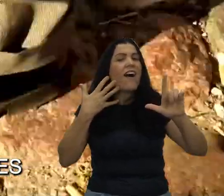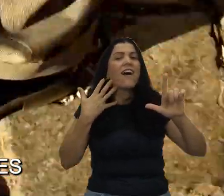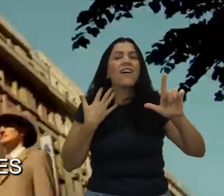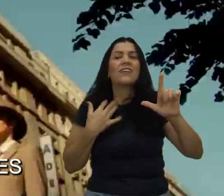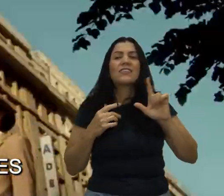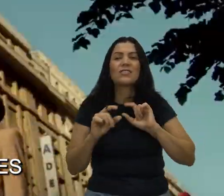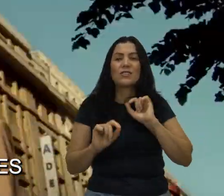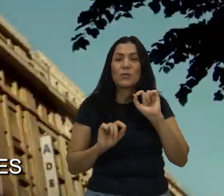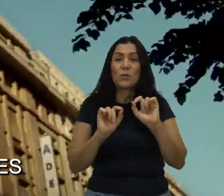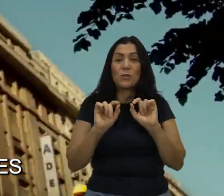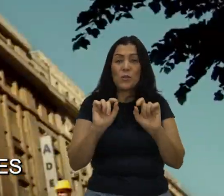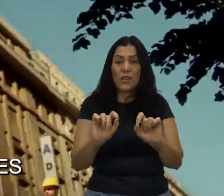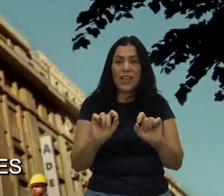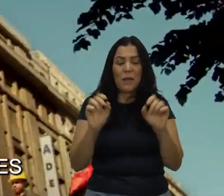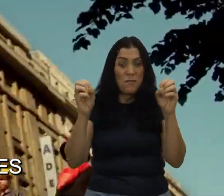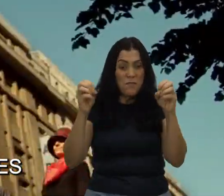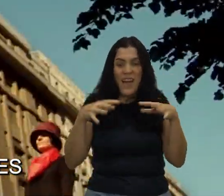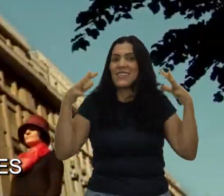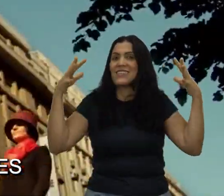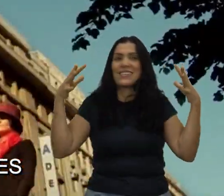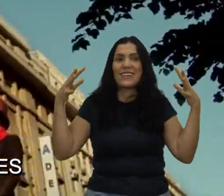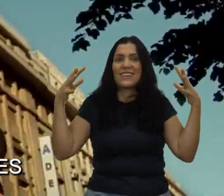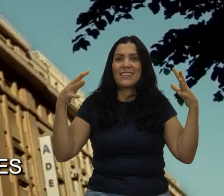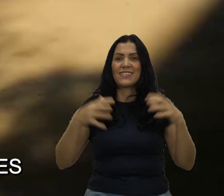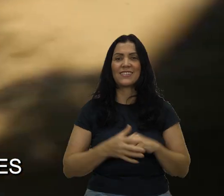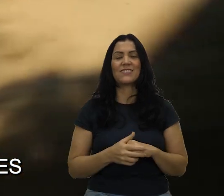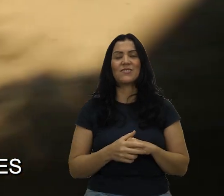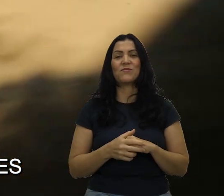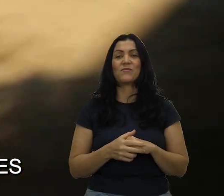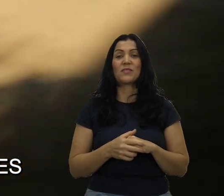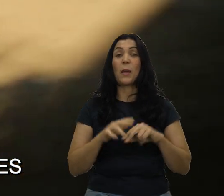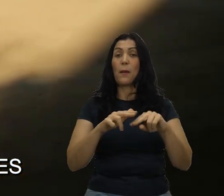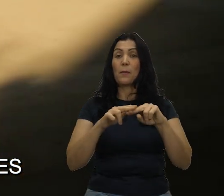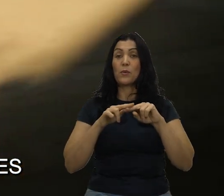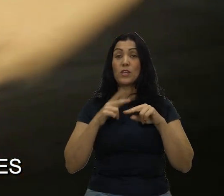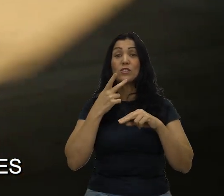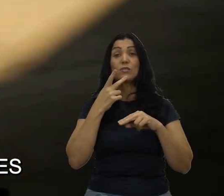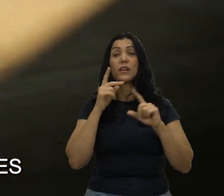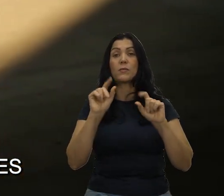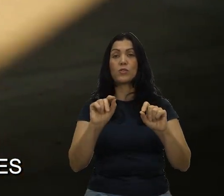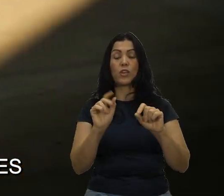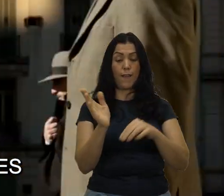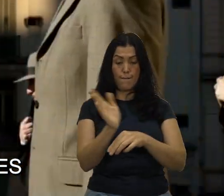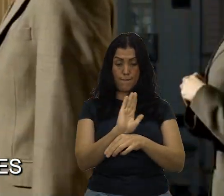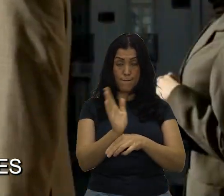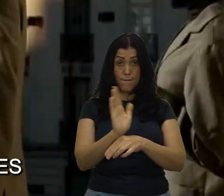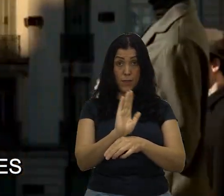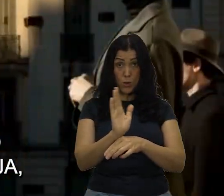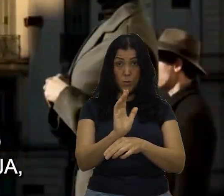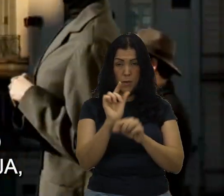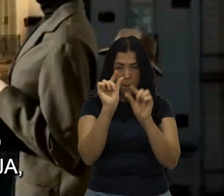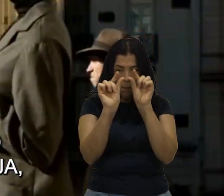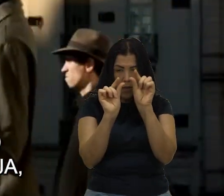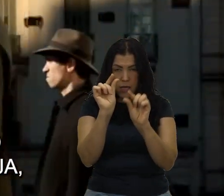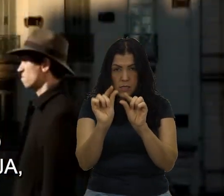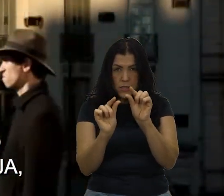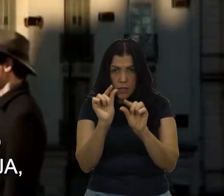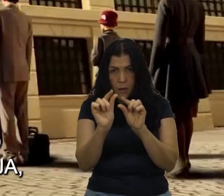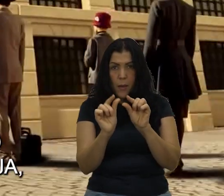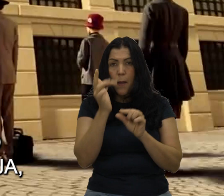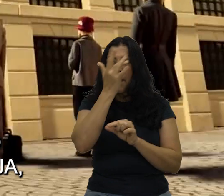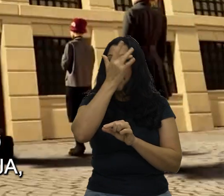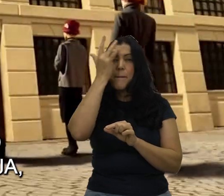encantado, sob efeito de uma mágica. Por isso dizemos que nos filmes de